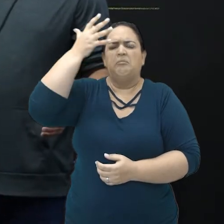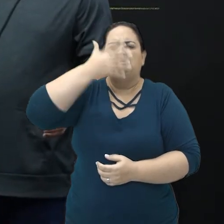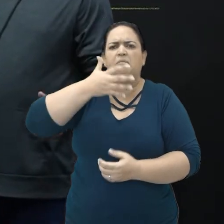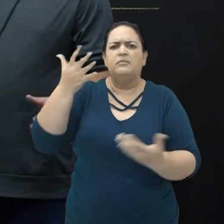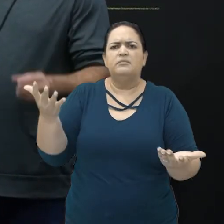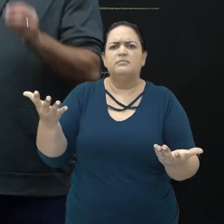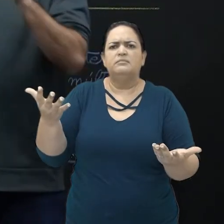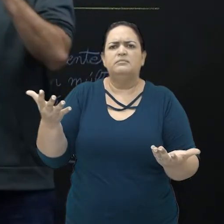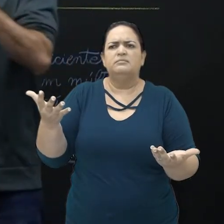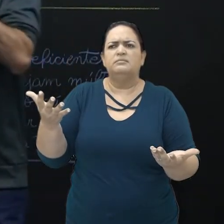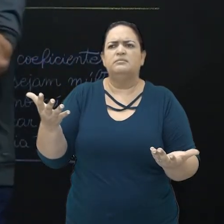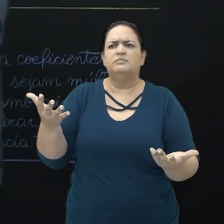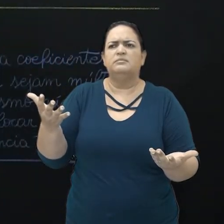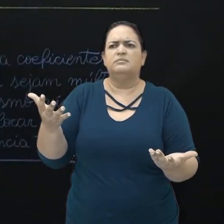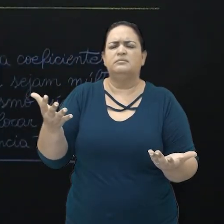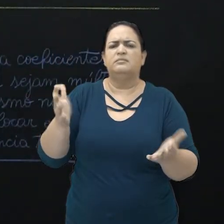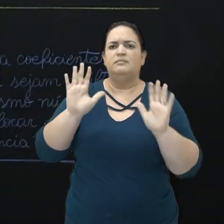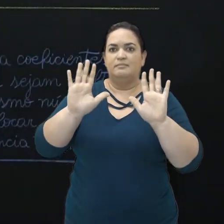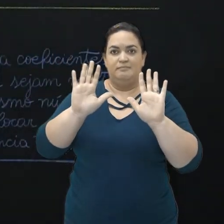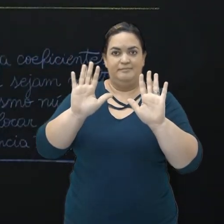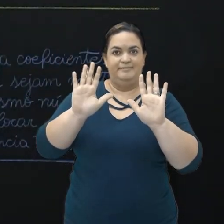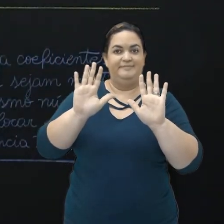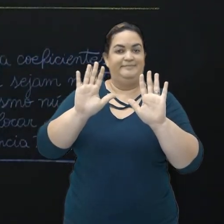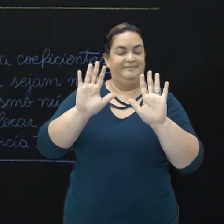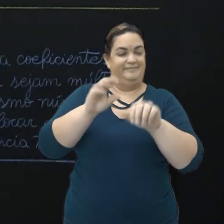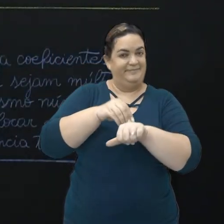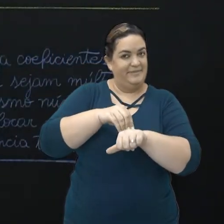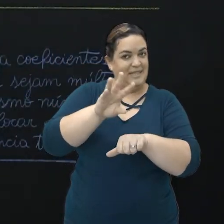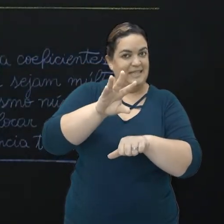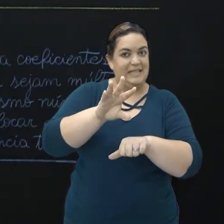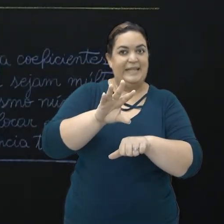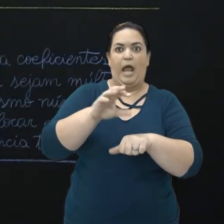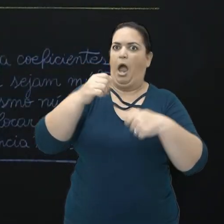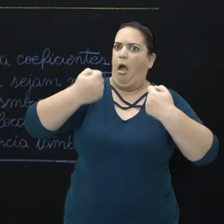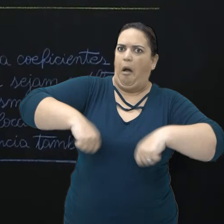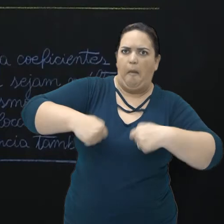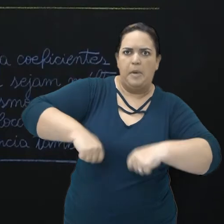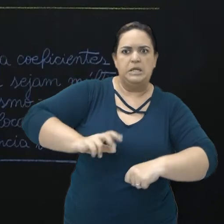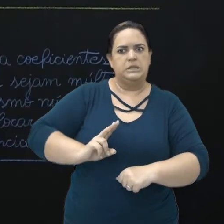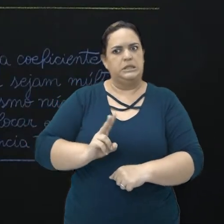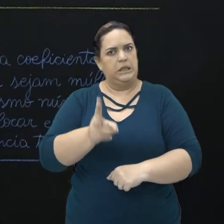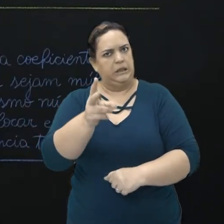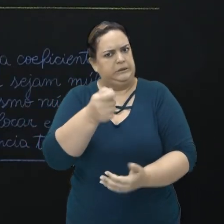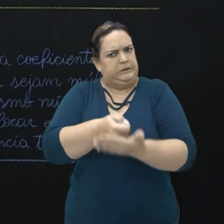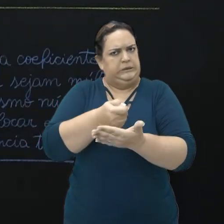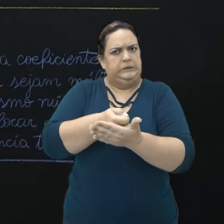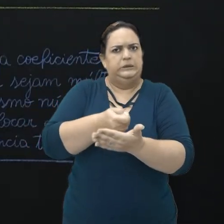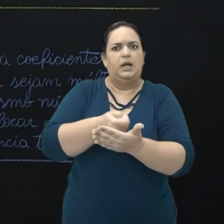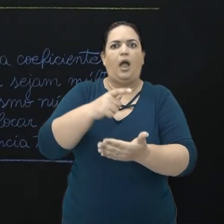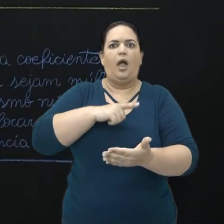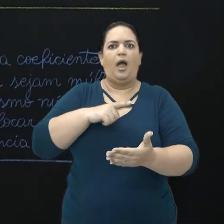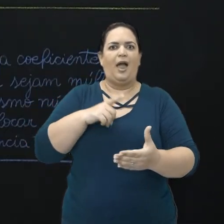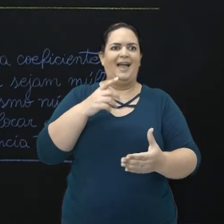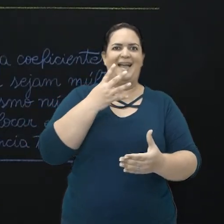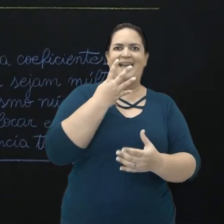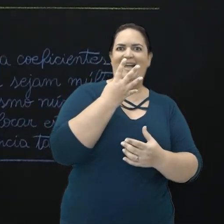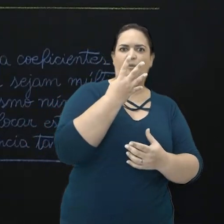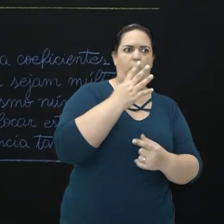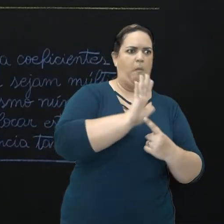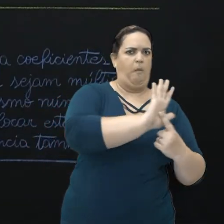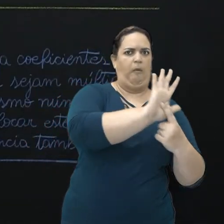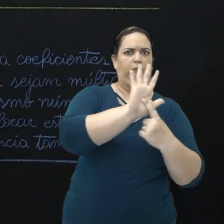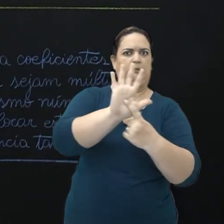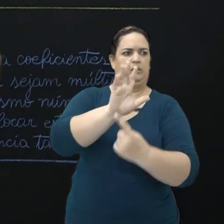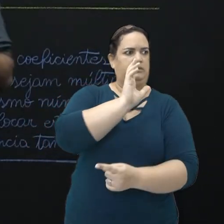é repetido. Mas atenção, pessoal, não é que necessariamente ou obrigatoriamente o 4 tenha que aparecer.